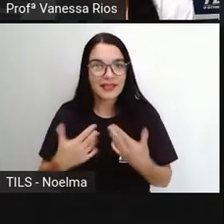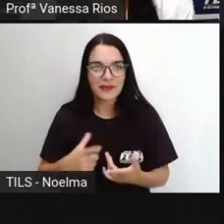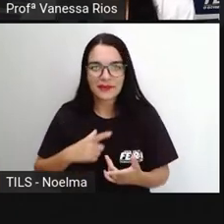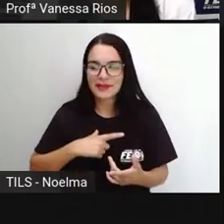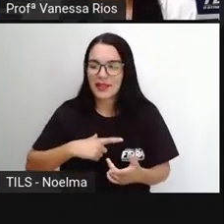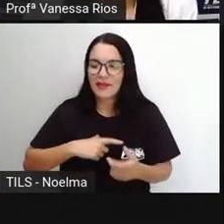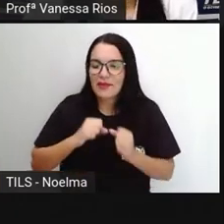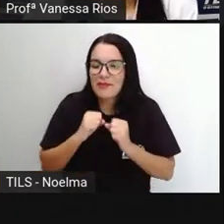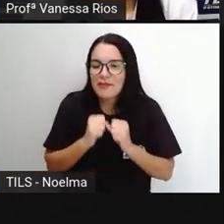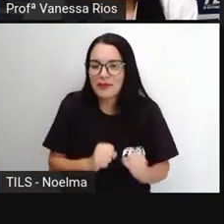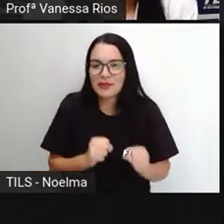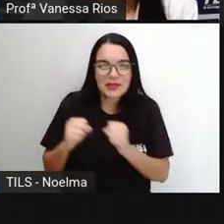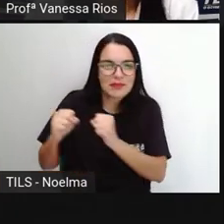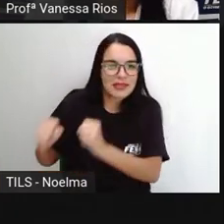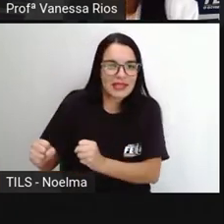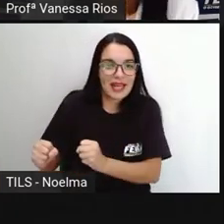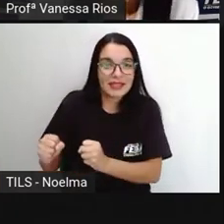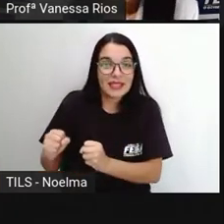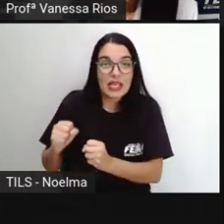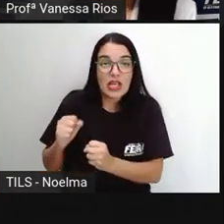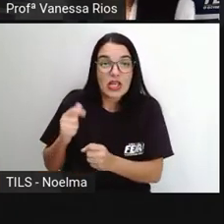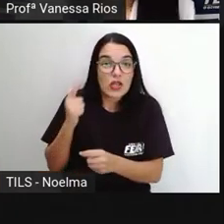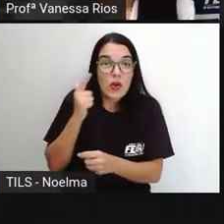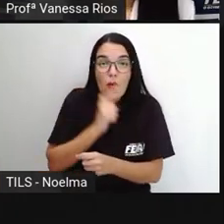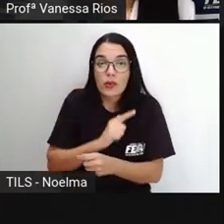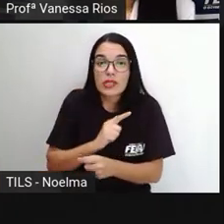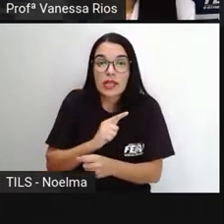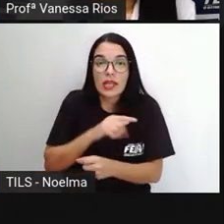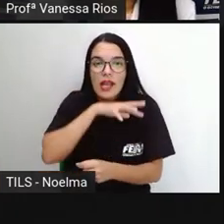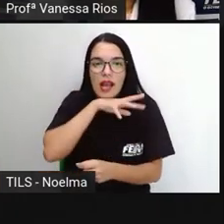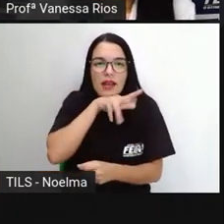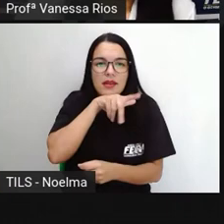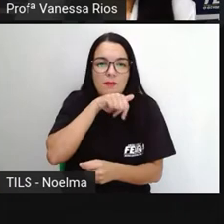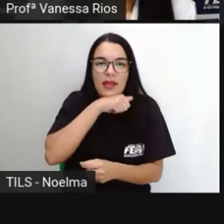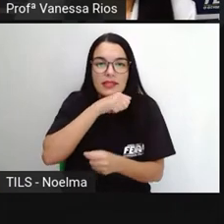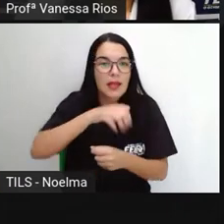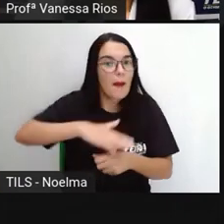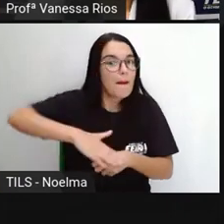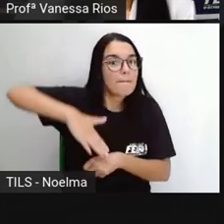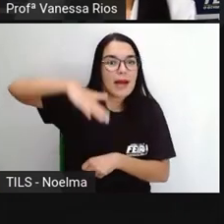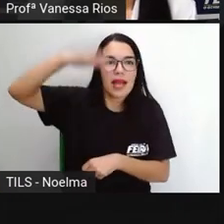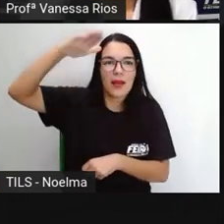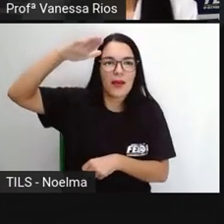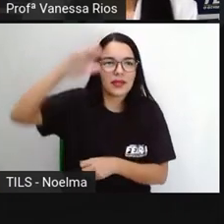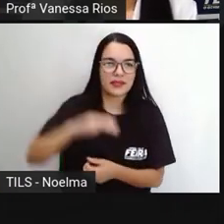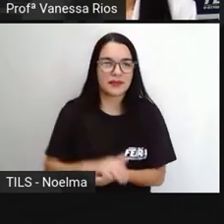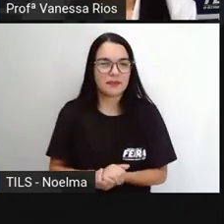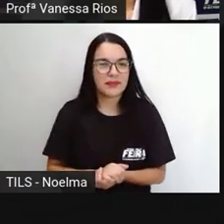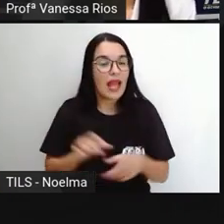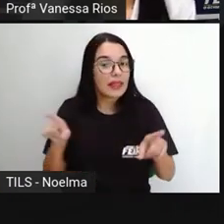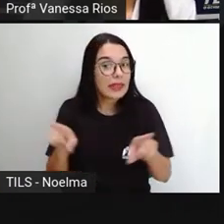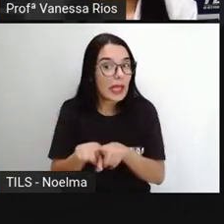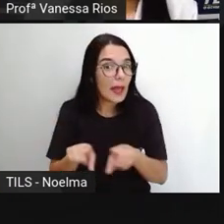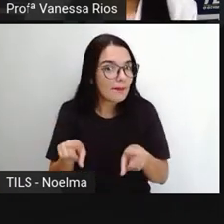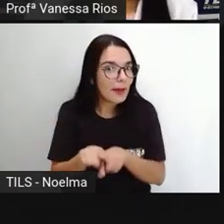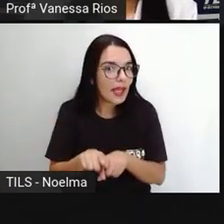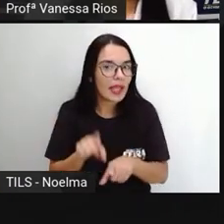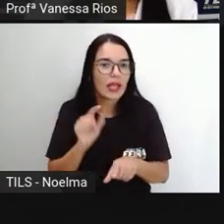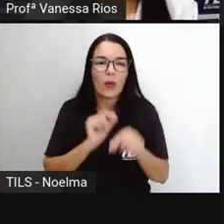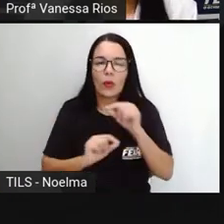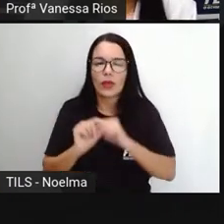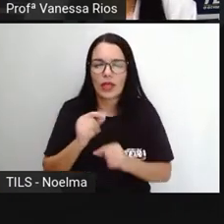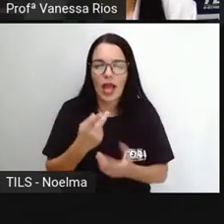possibilidade, por exemplo, de caçar animais maiores. E aí, nessa época, pela descoberta das